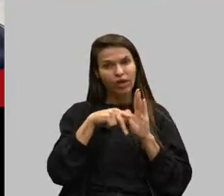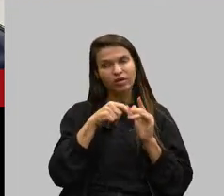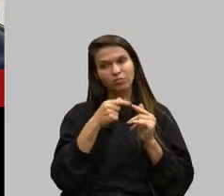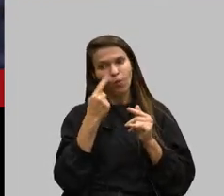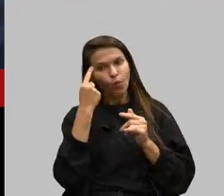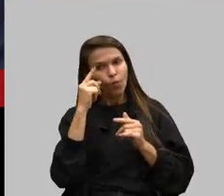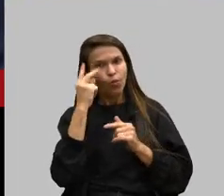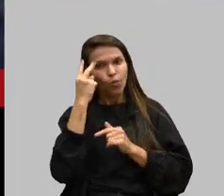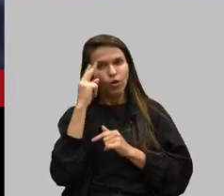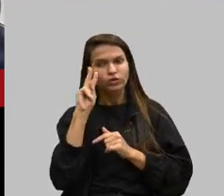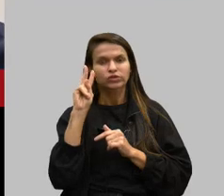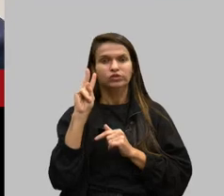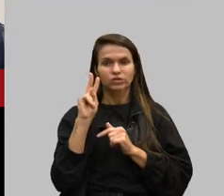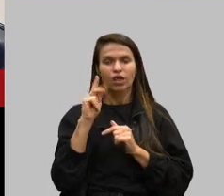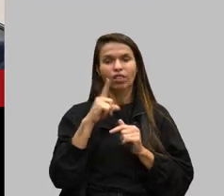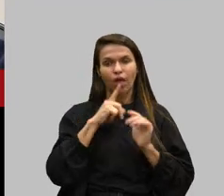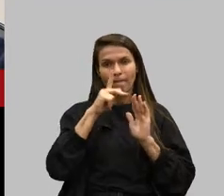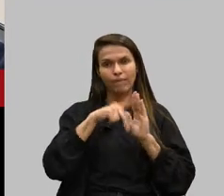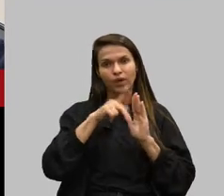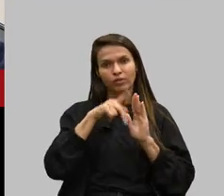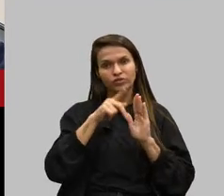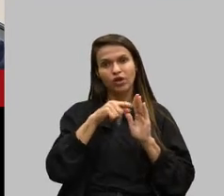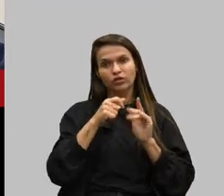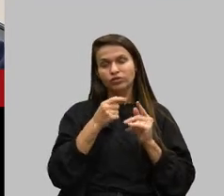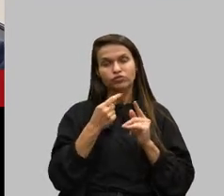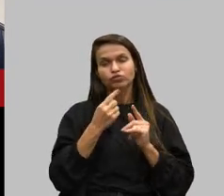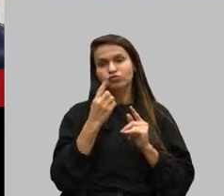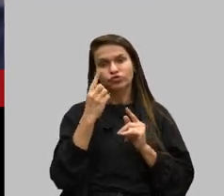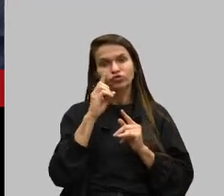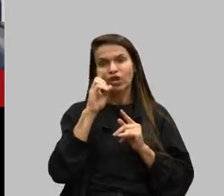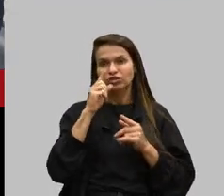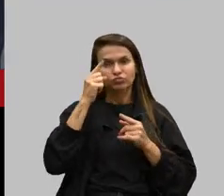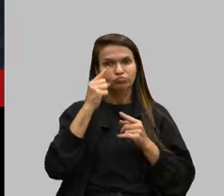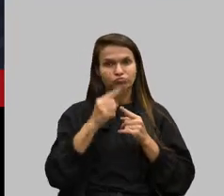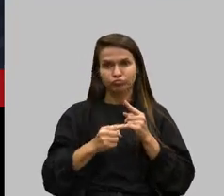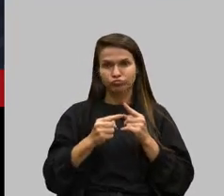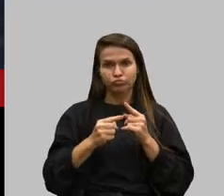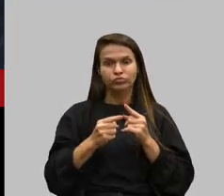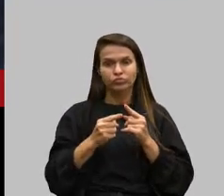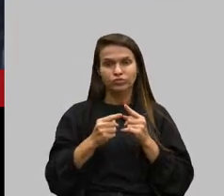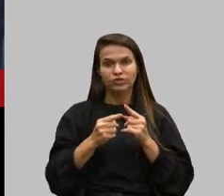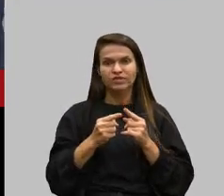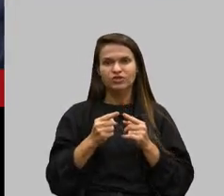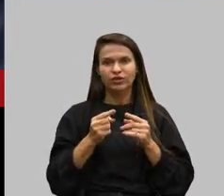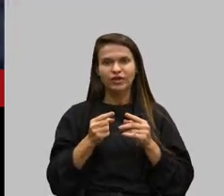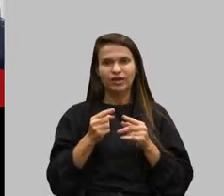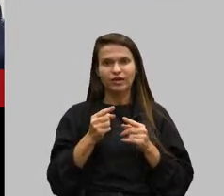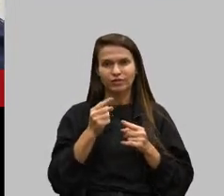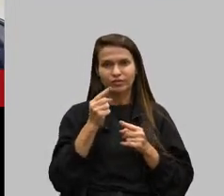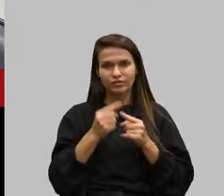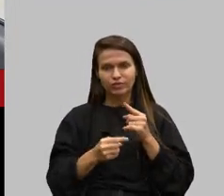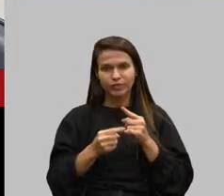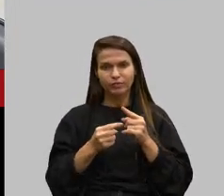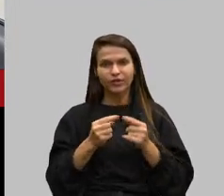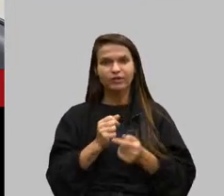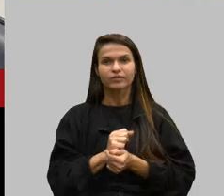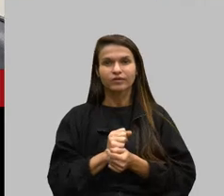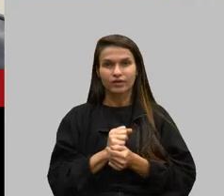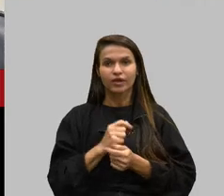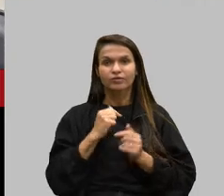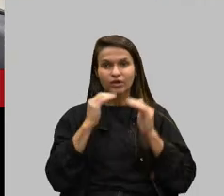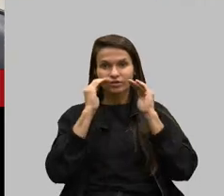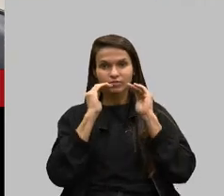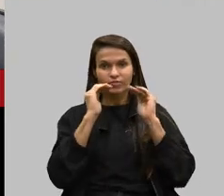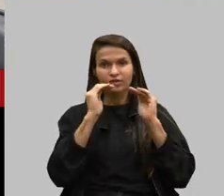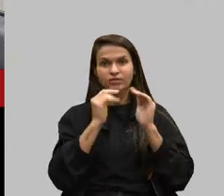dias três dias tem projeto até que no mesmo dia a gente sanciona outros projetos demora um pouco mais mas respeitando